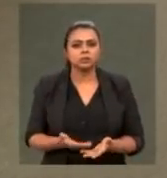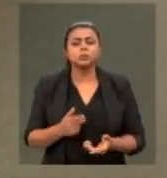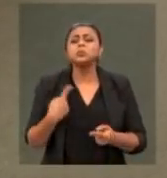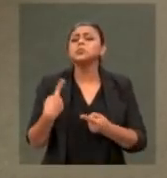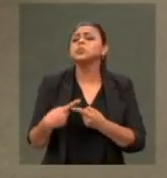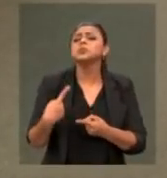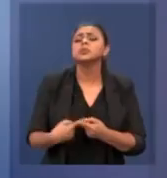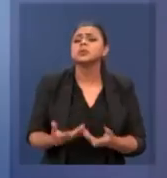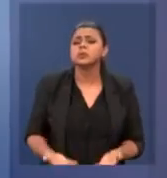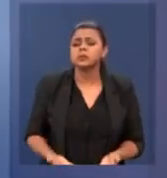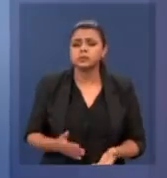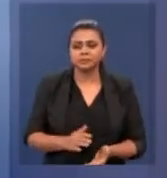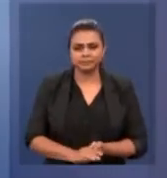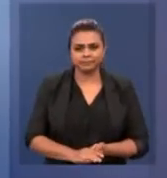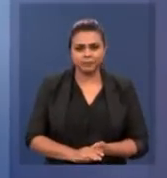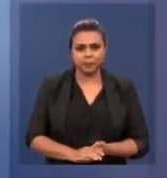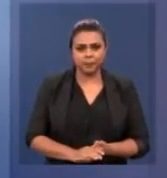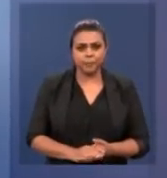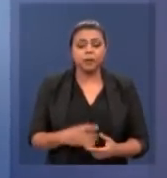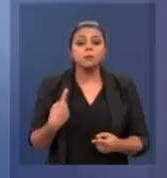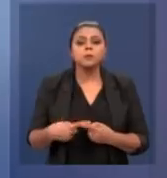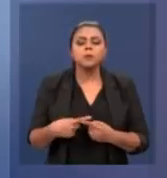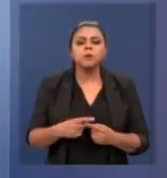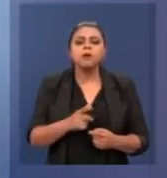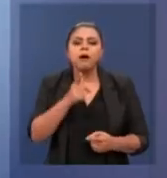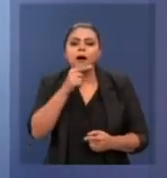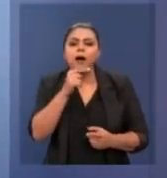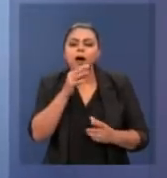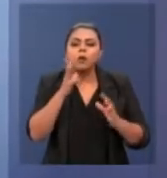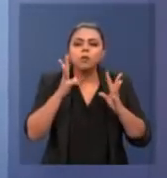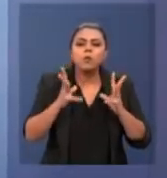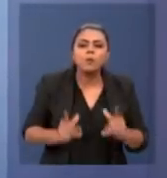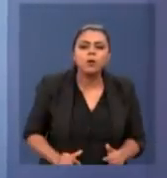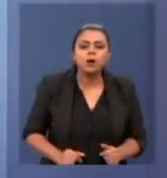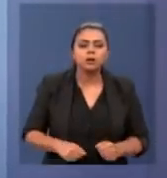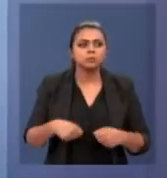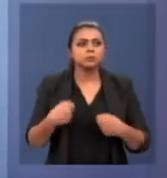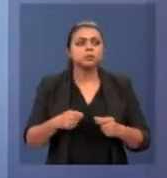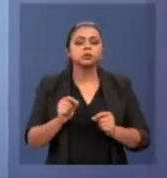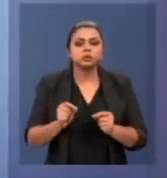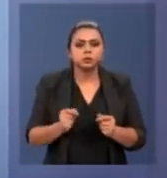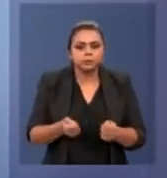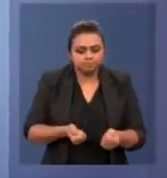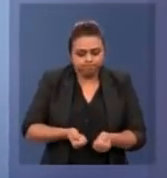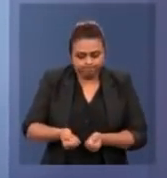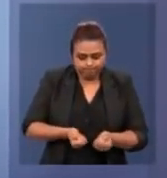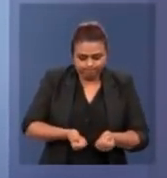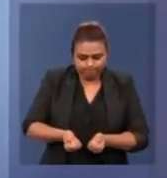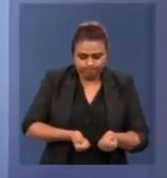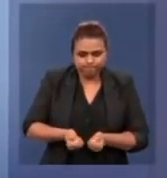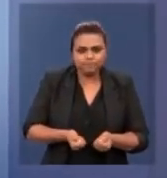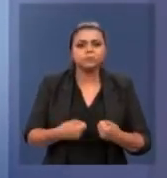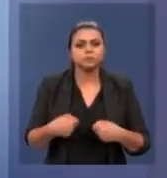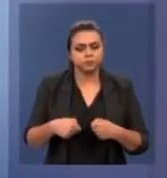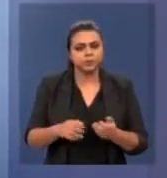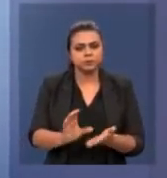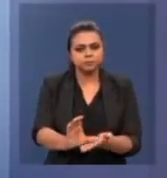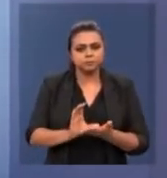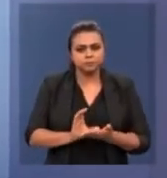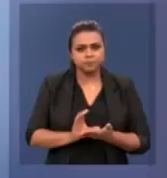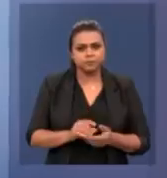saneamento básico nós temos que ter compreensão que precisa de investimento do orçamento